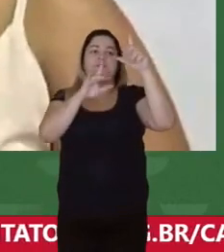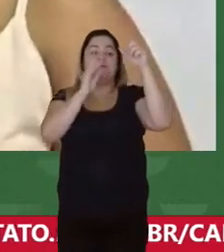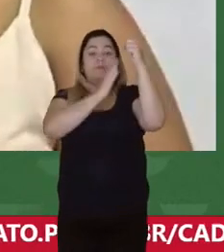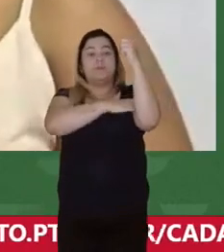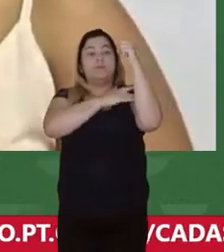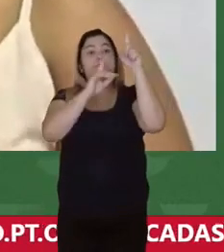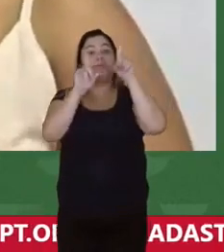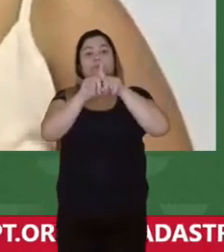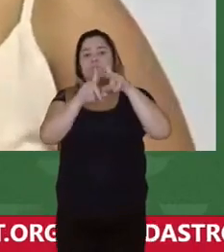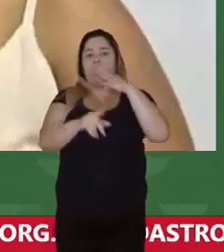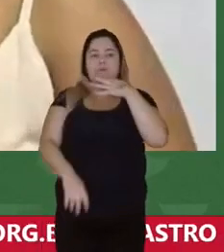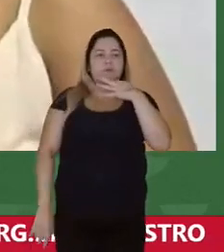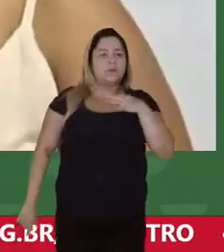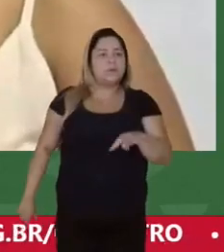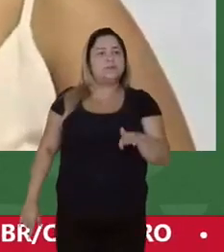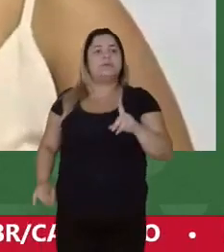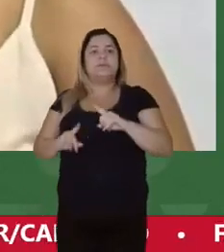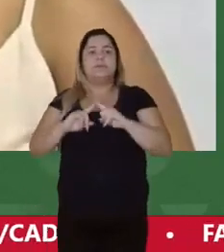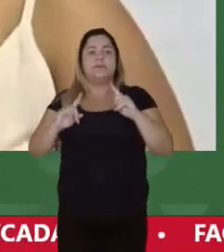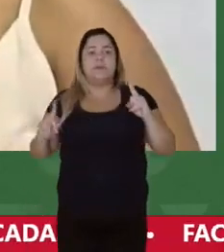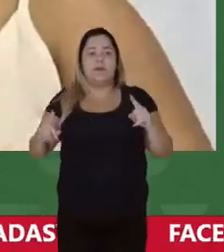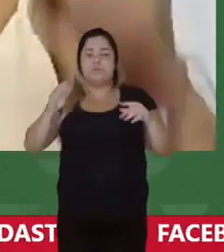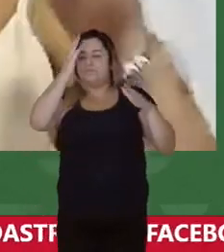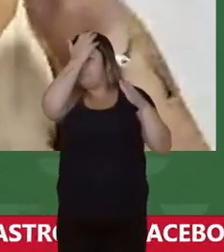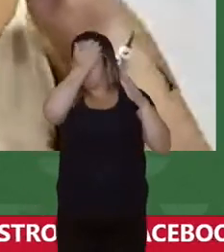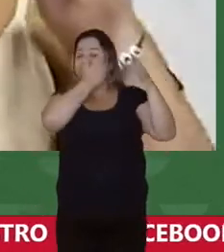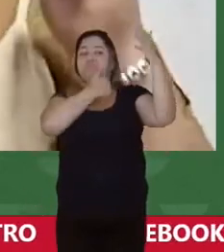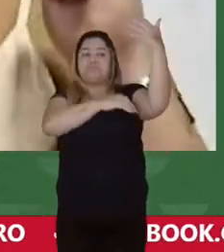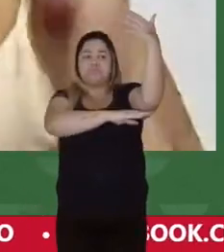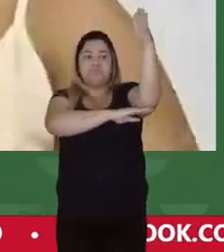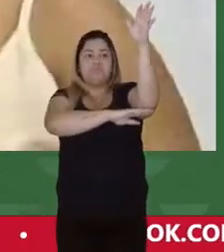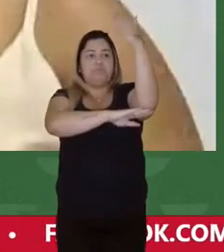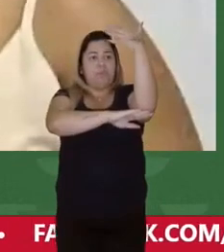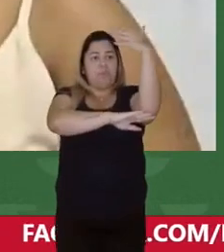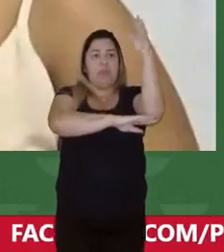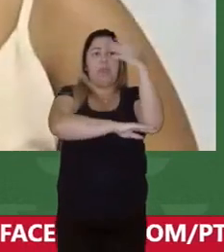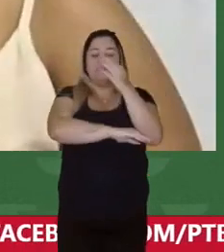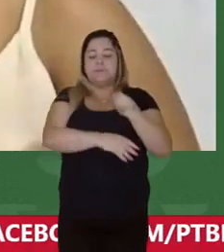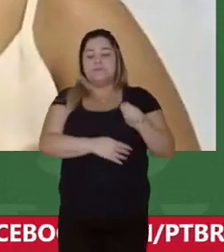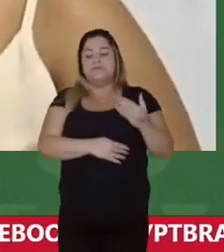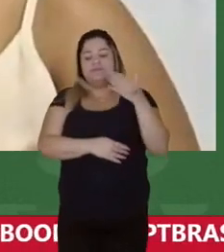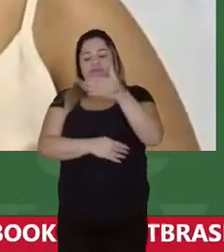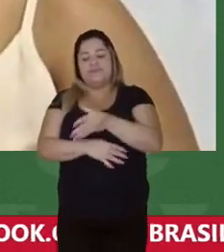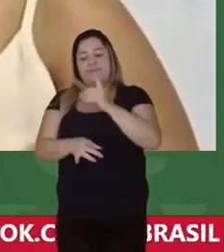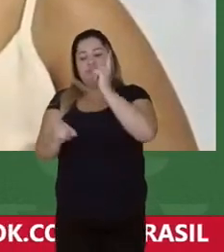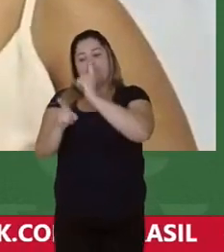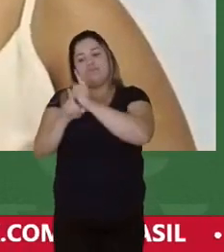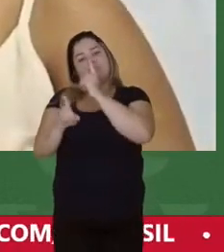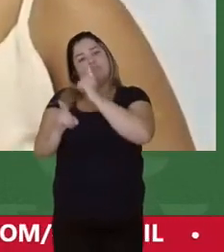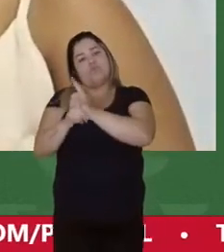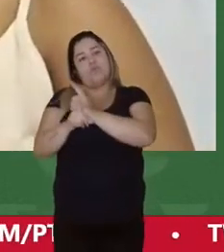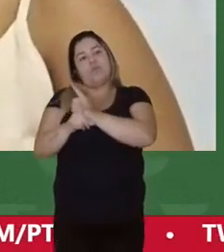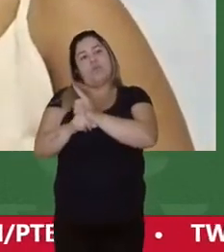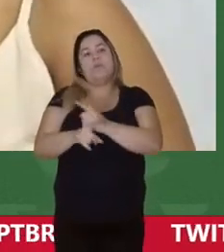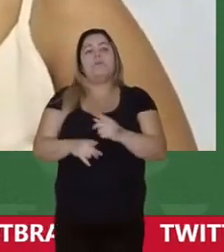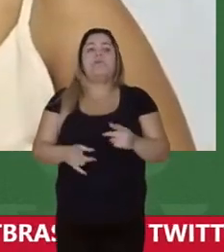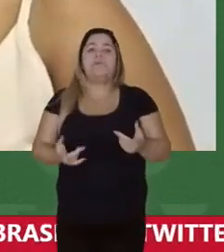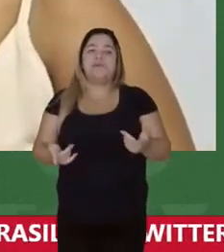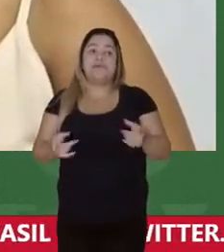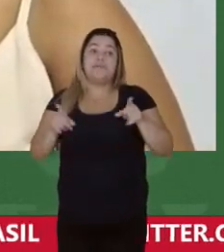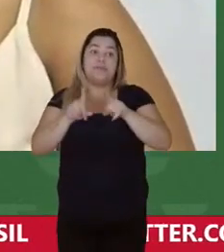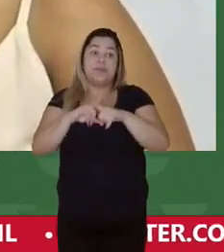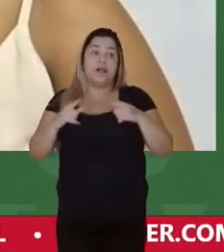nem conhece, mas que está lá segurando a nossa bandeira, está lá participando dos nossos encontros de setoriais e secretarias e